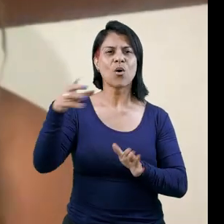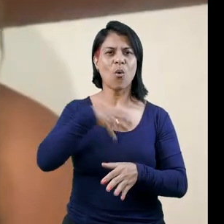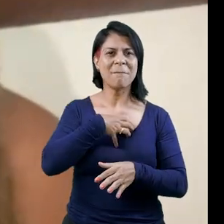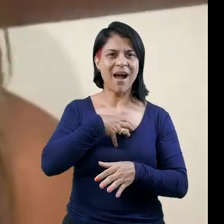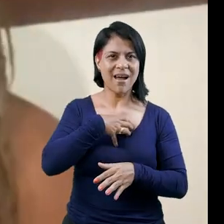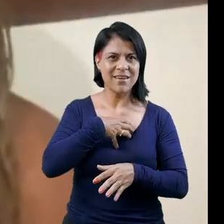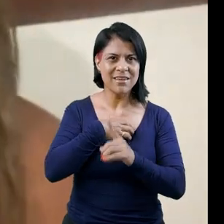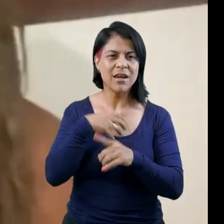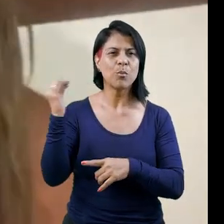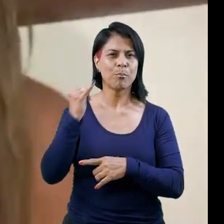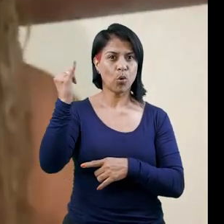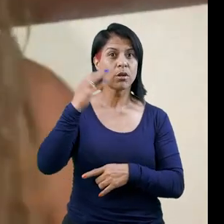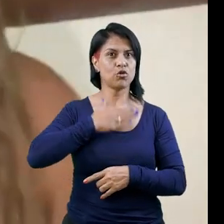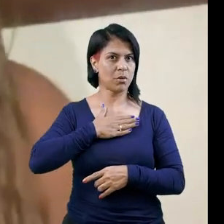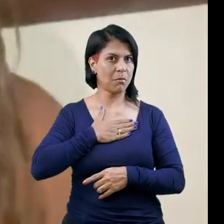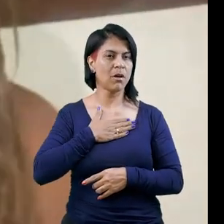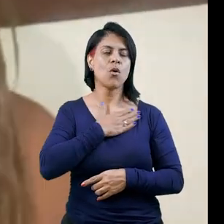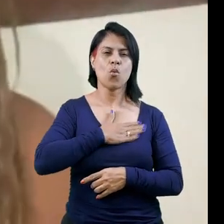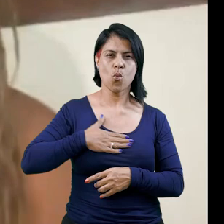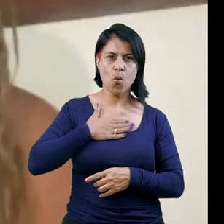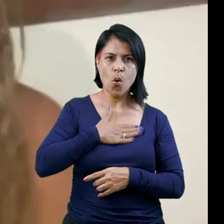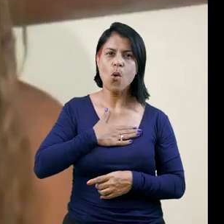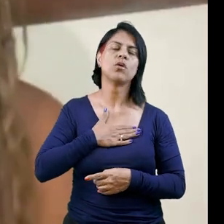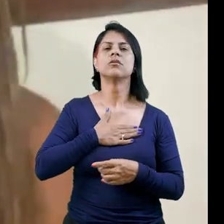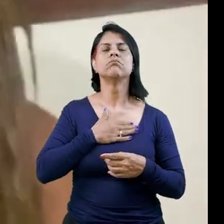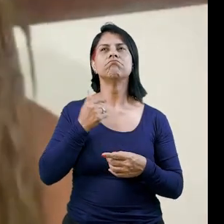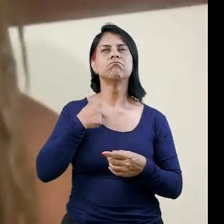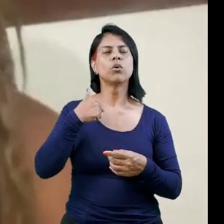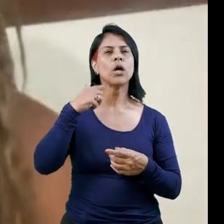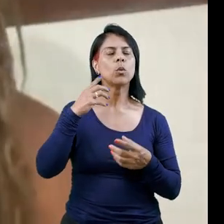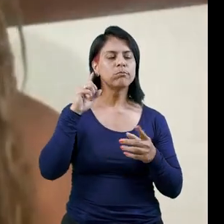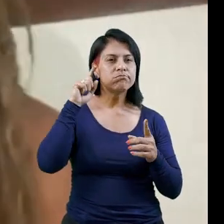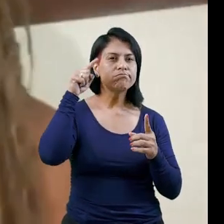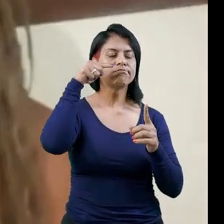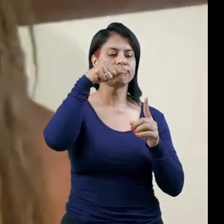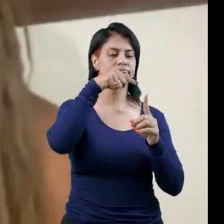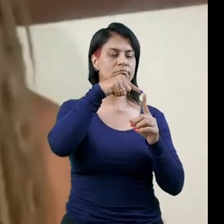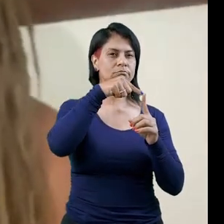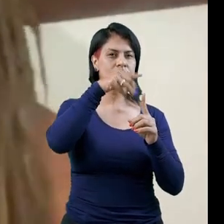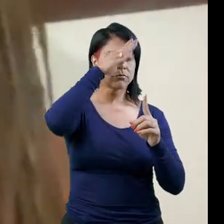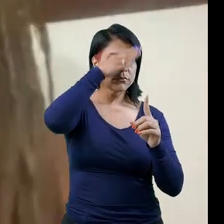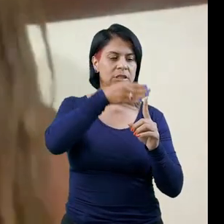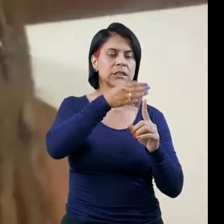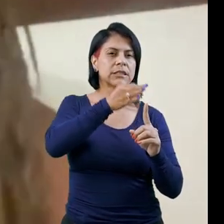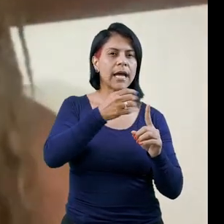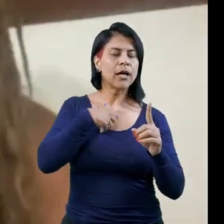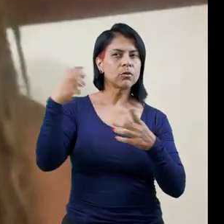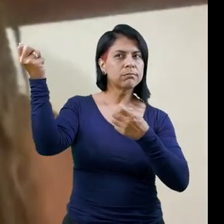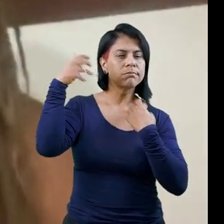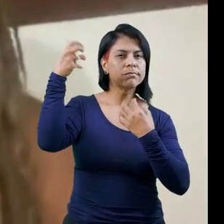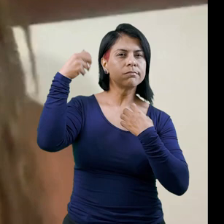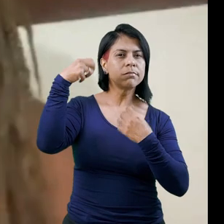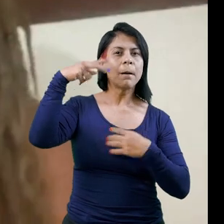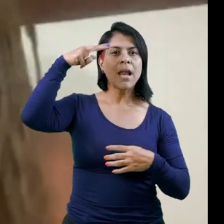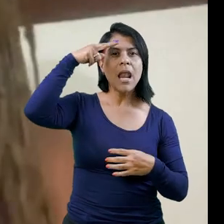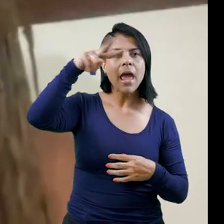que é muito importante para mim, assim, para eu me pôr no eixo, para eu respirar. Eu acho que a Virgínia, ela me ensina e me lembra